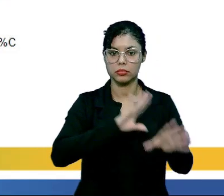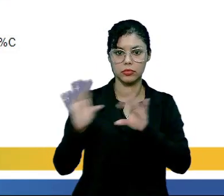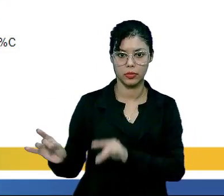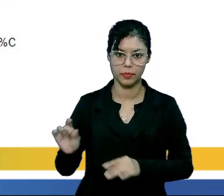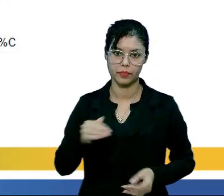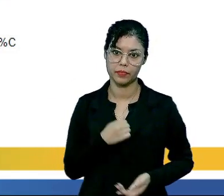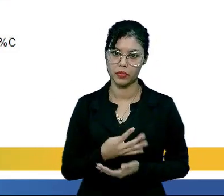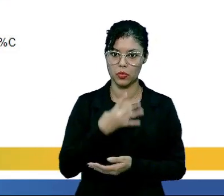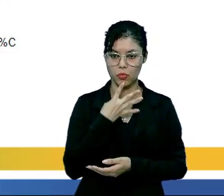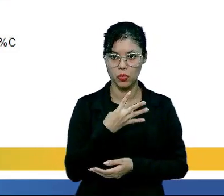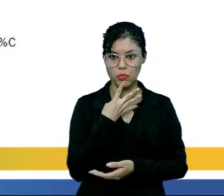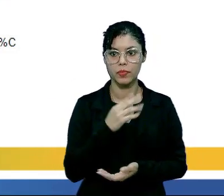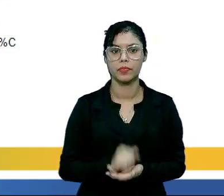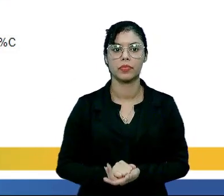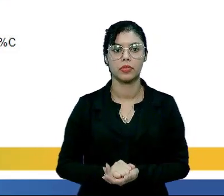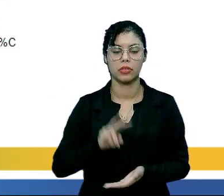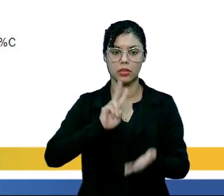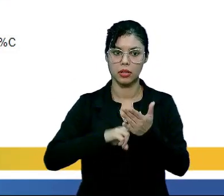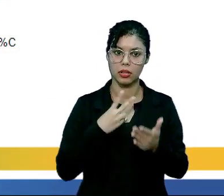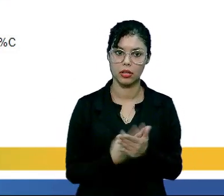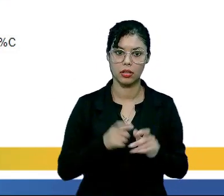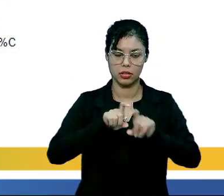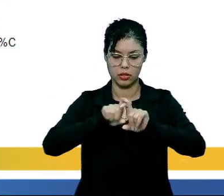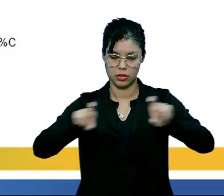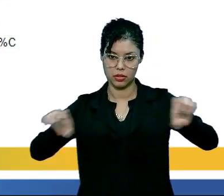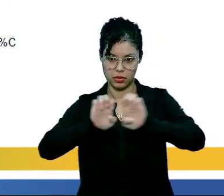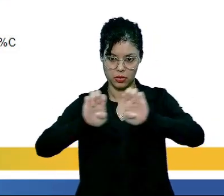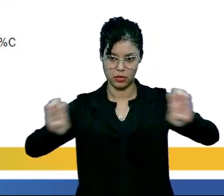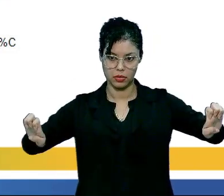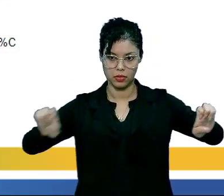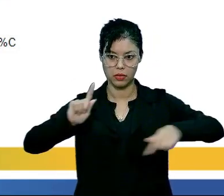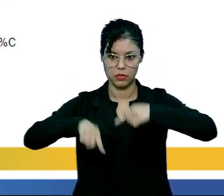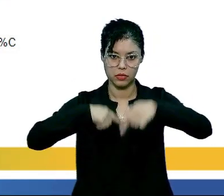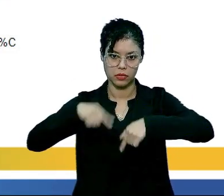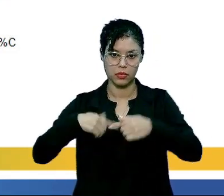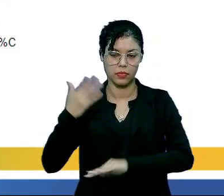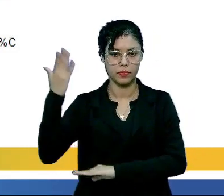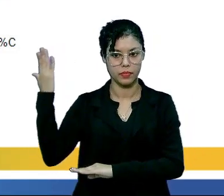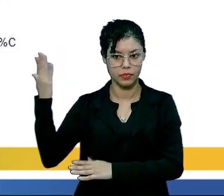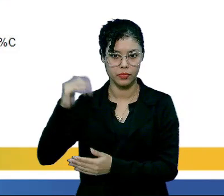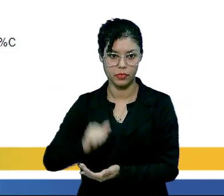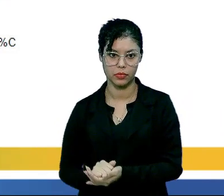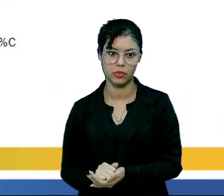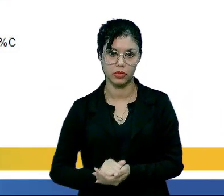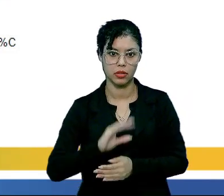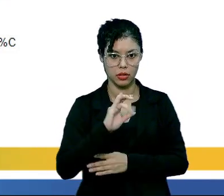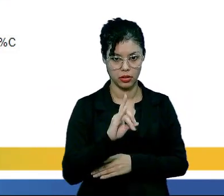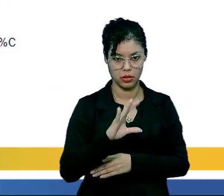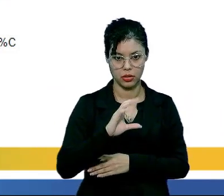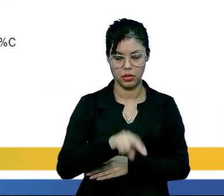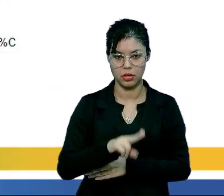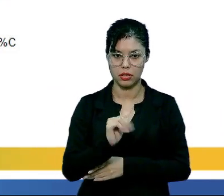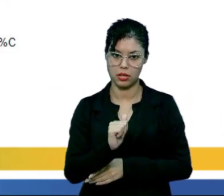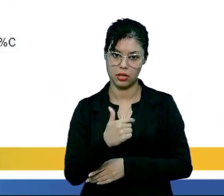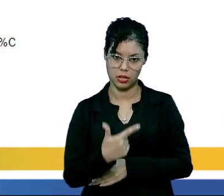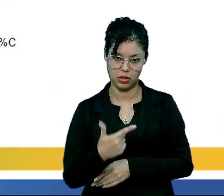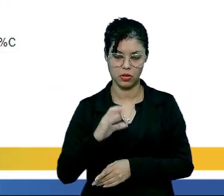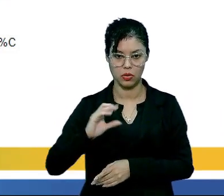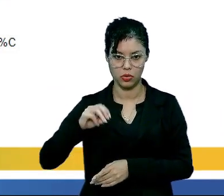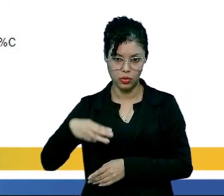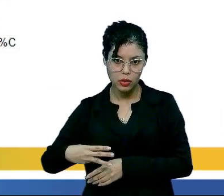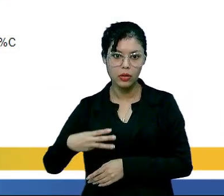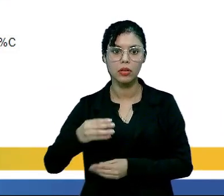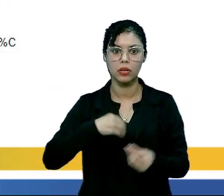de sua conhecida, traduzida pela seguinte equação química. Então nós temos ali carbonato de sódio reagindo